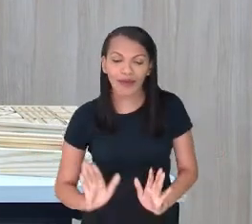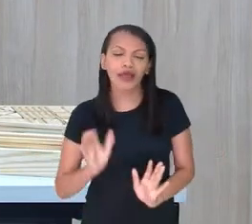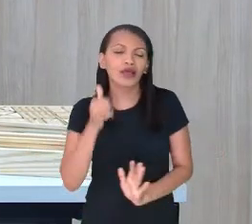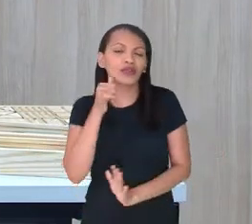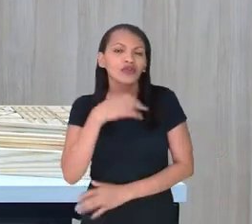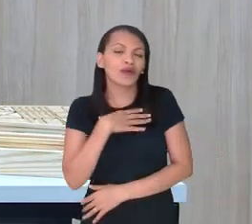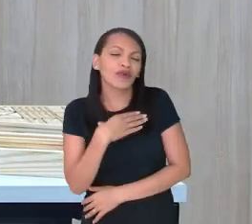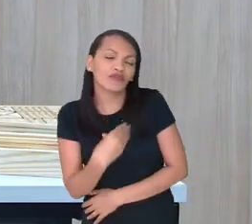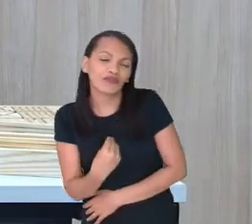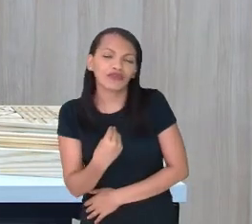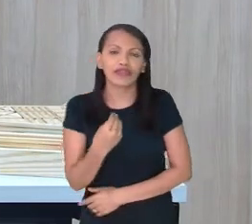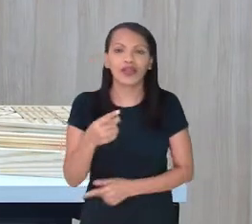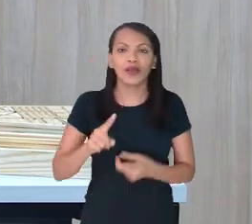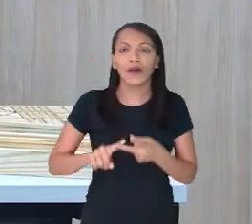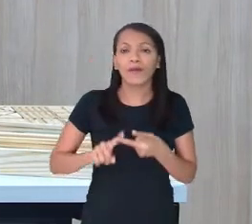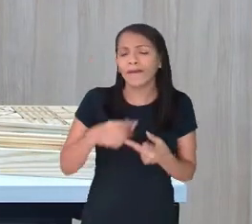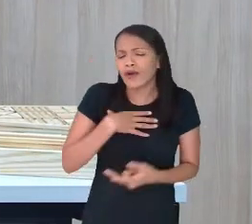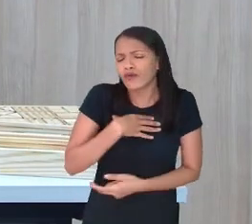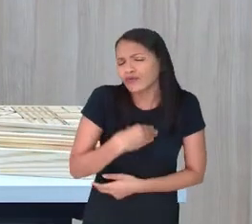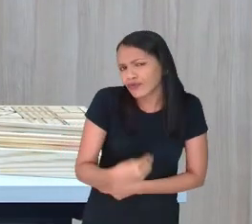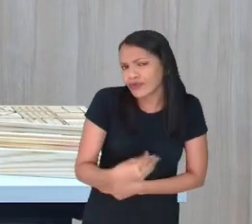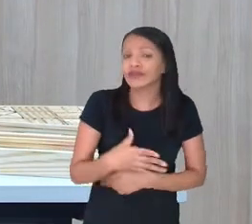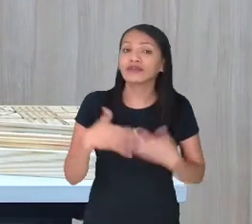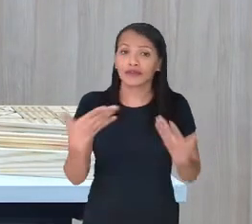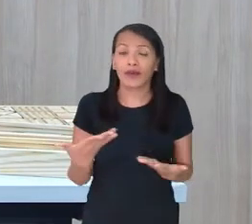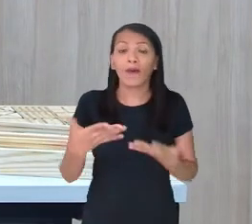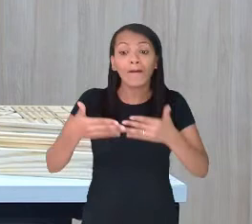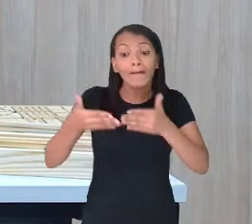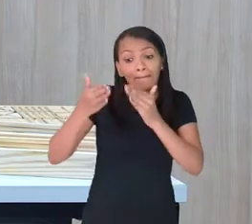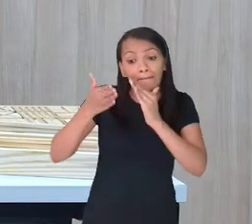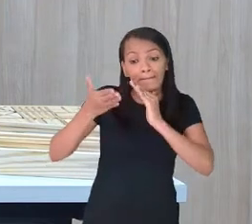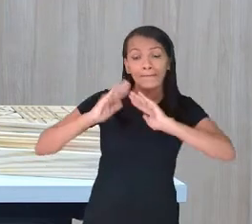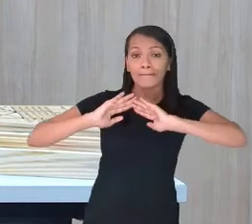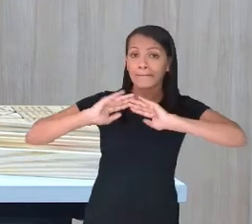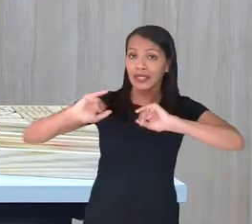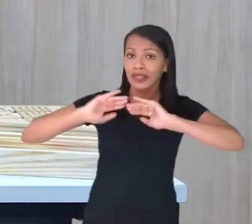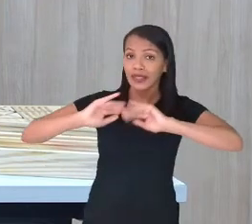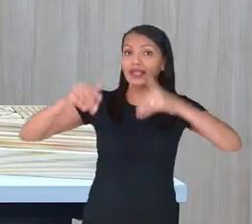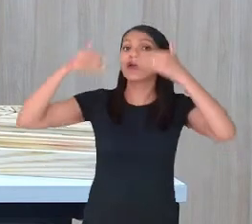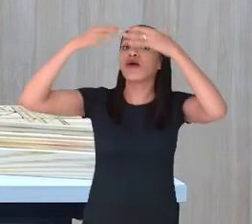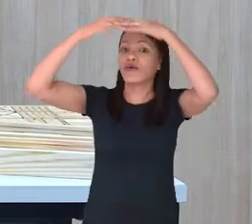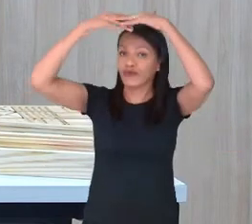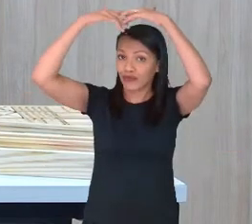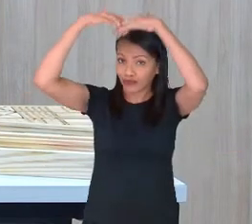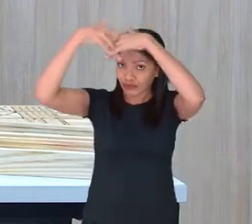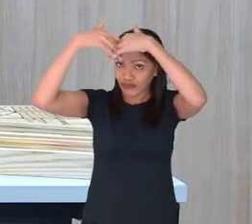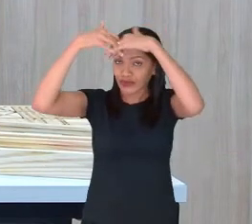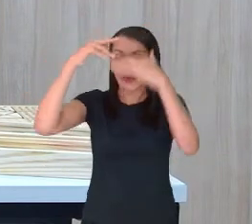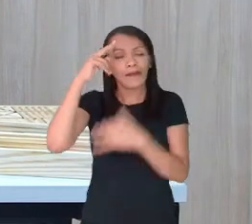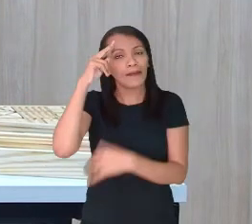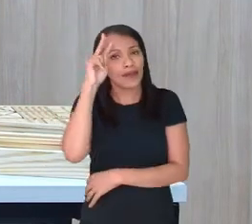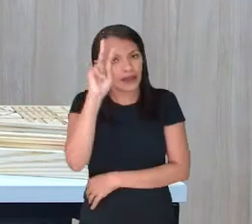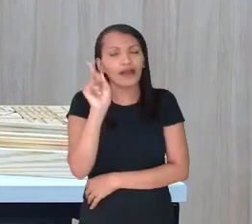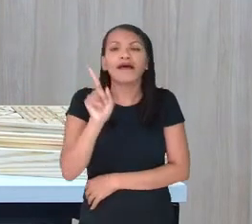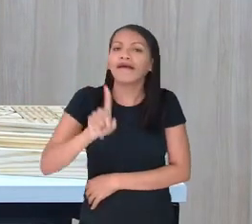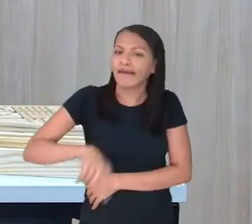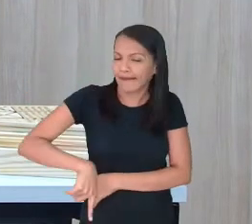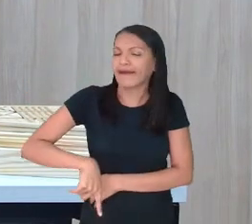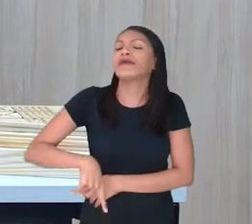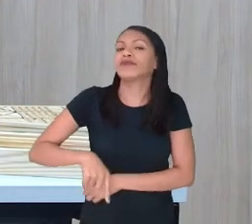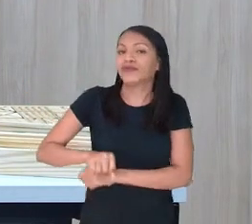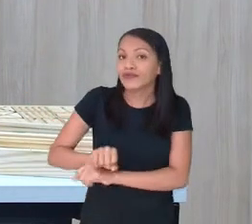filha, e aí você está solicitando essa informação ao seu cérebro. Essa é a memória